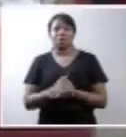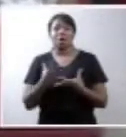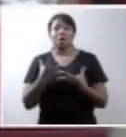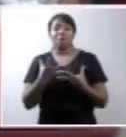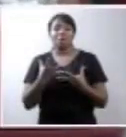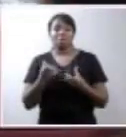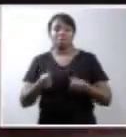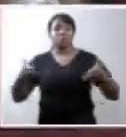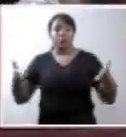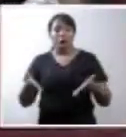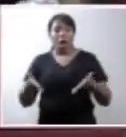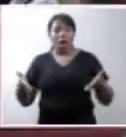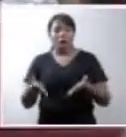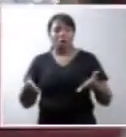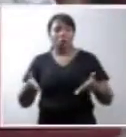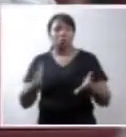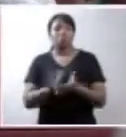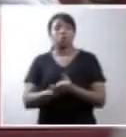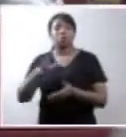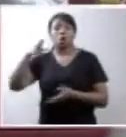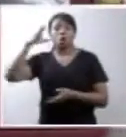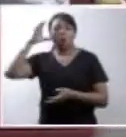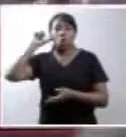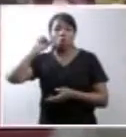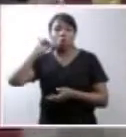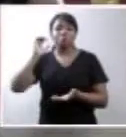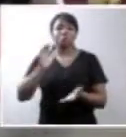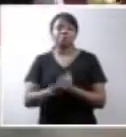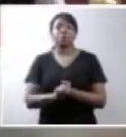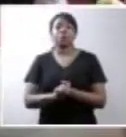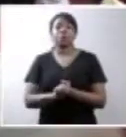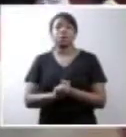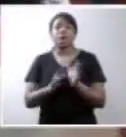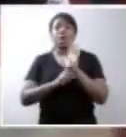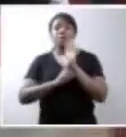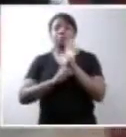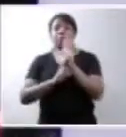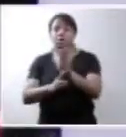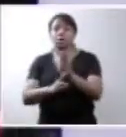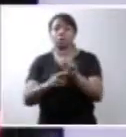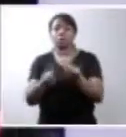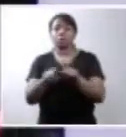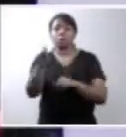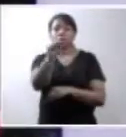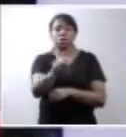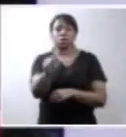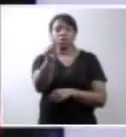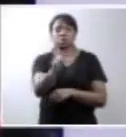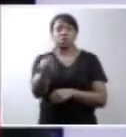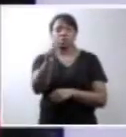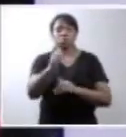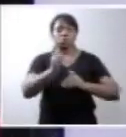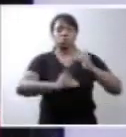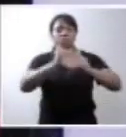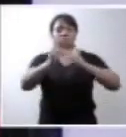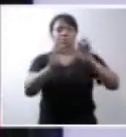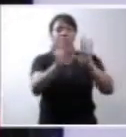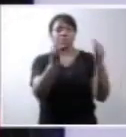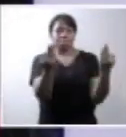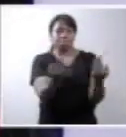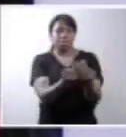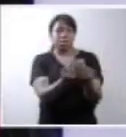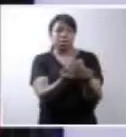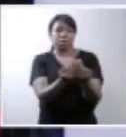Vamos agora ouvir a representante da Associação Desenvolvimento da